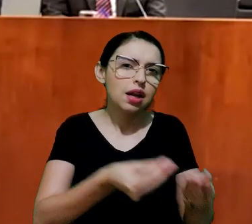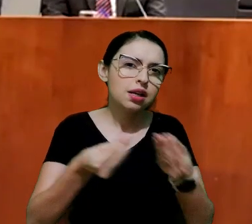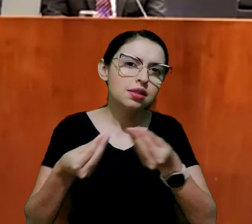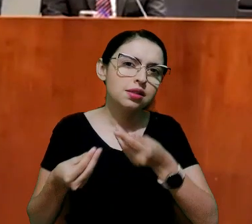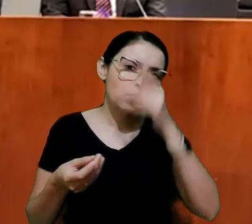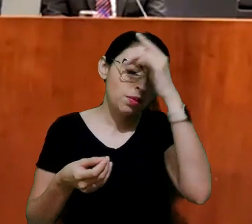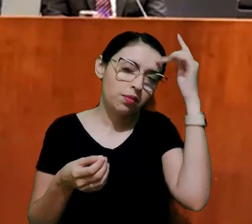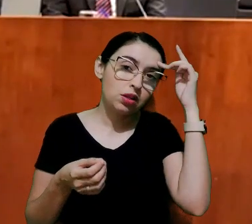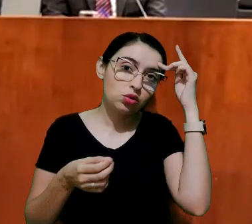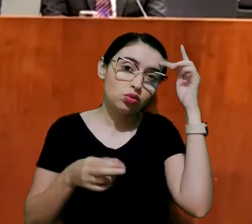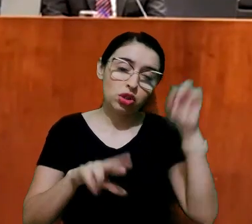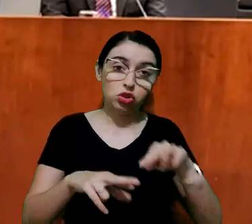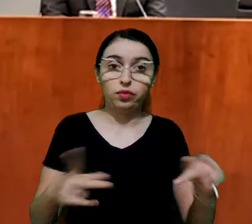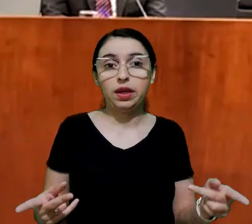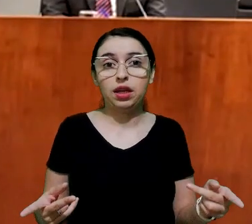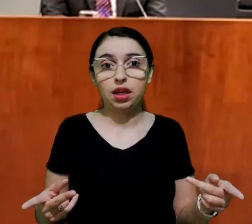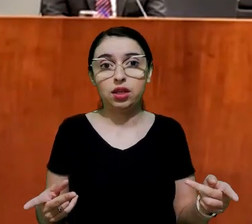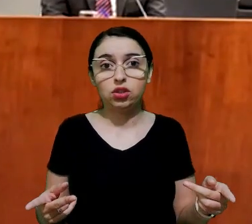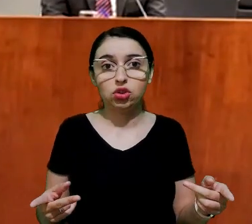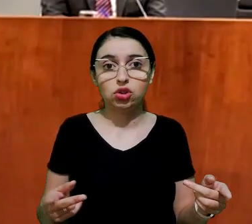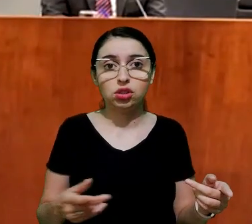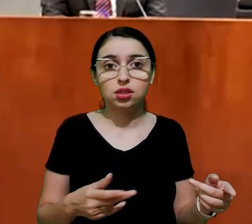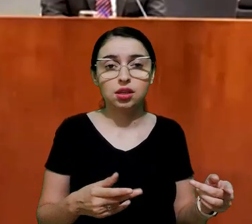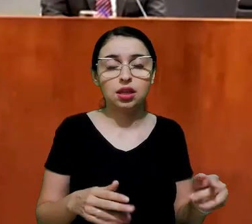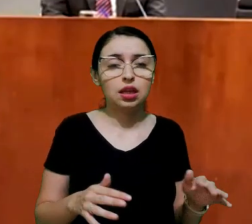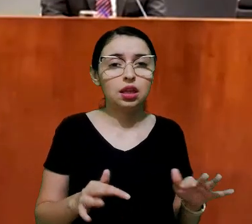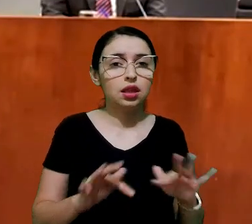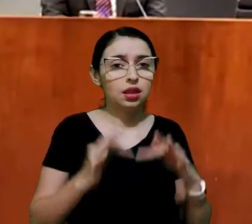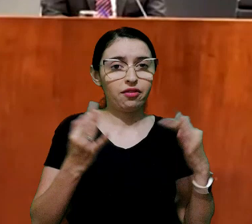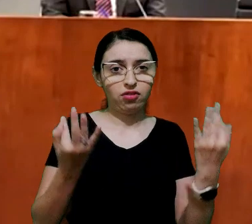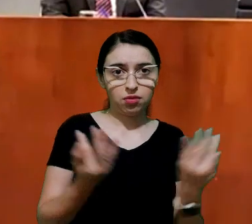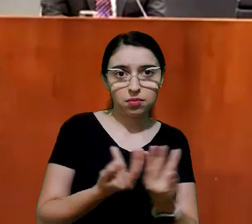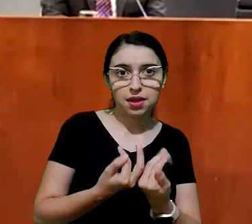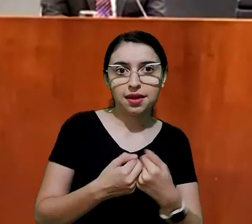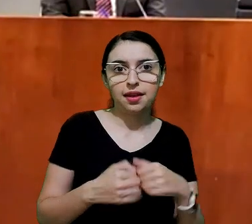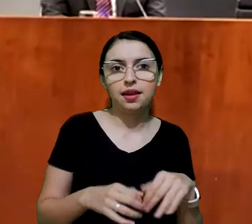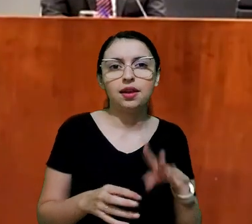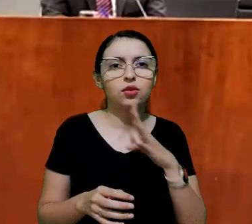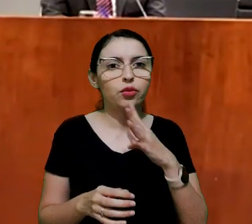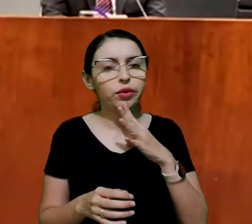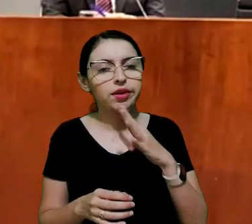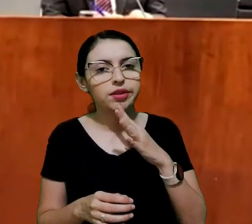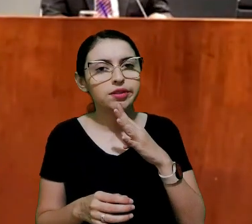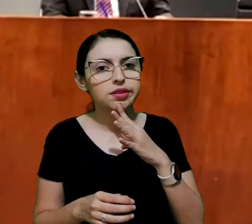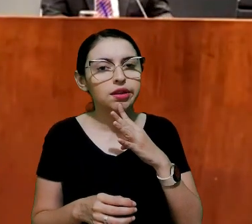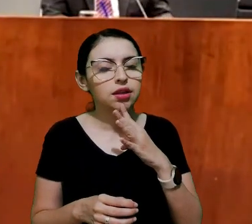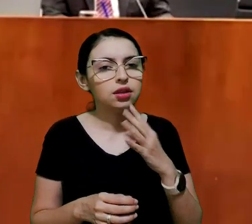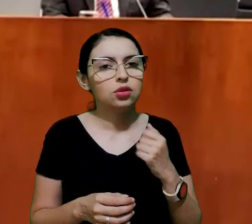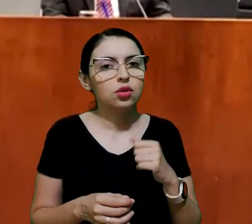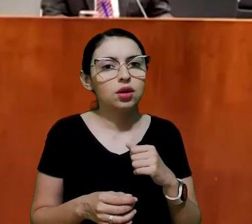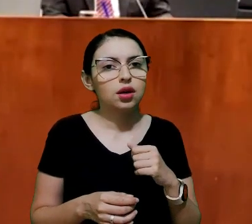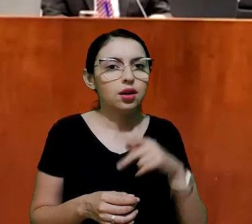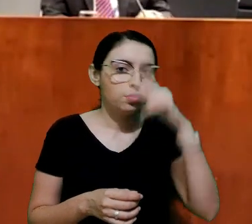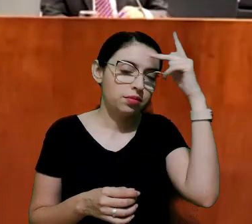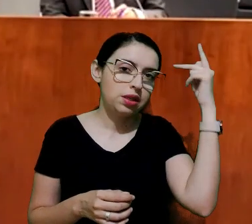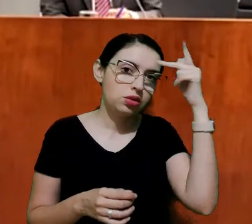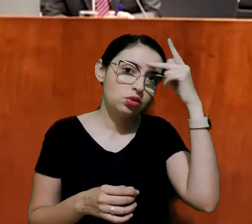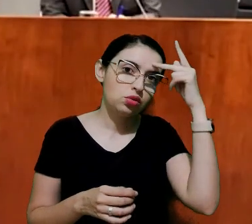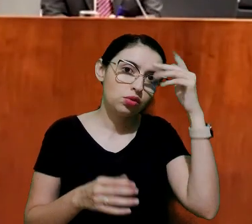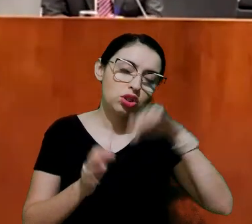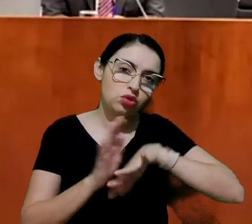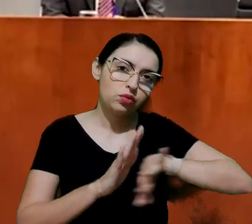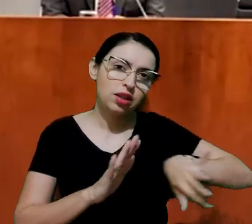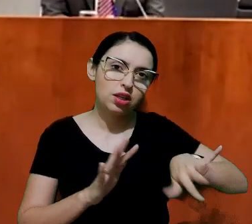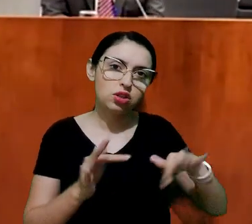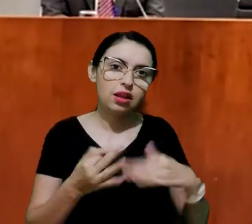é da linha sucessória conhecida, né? Alguém que vem, que não é parente,